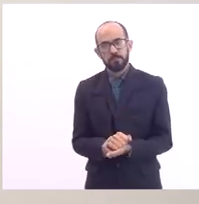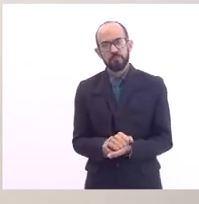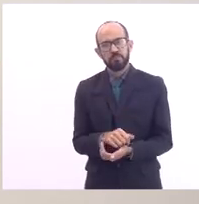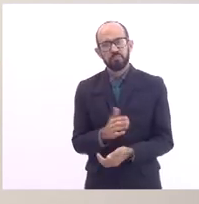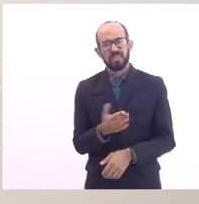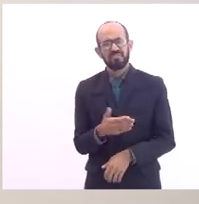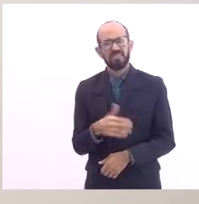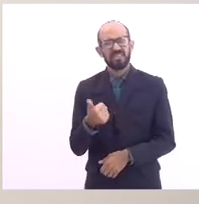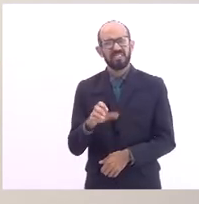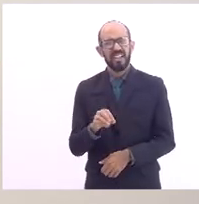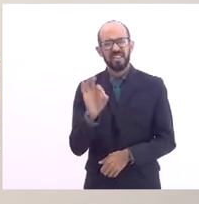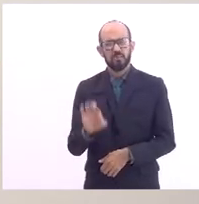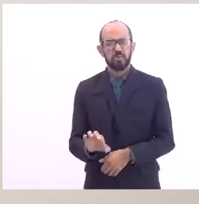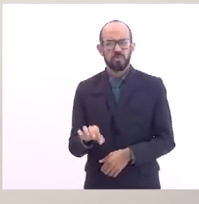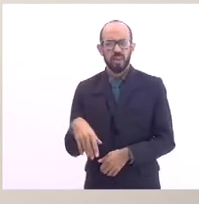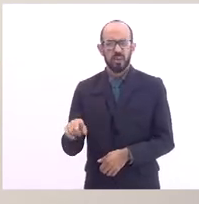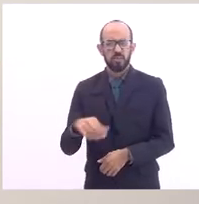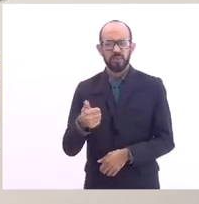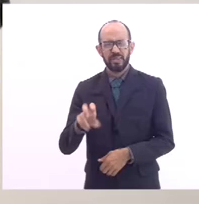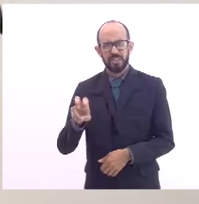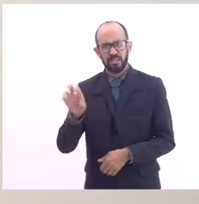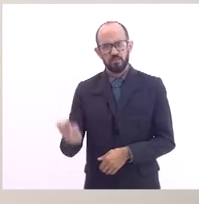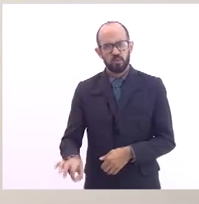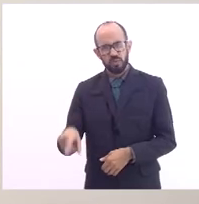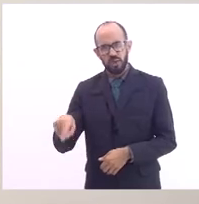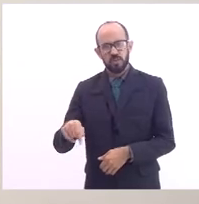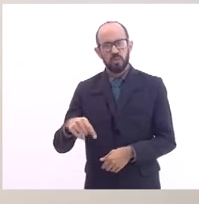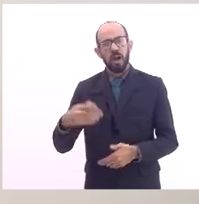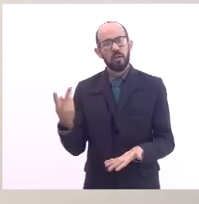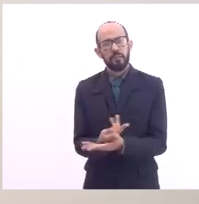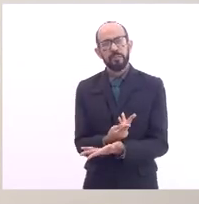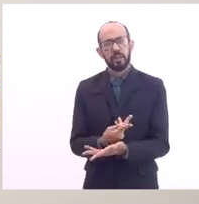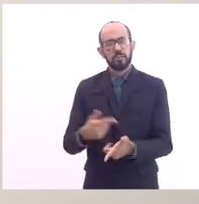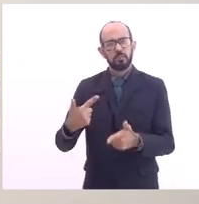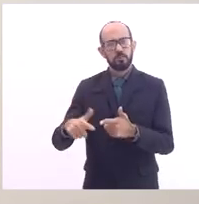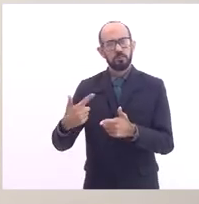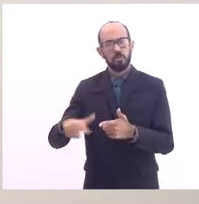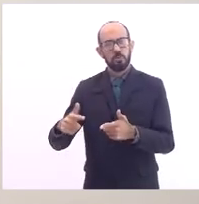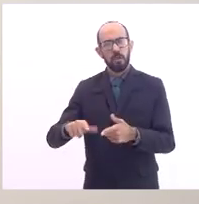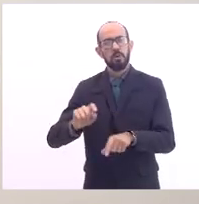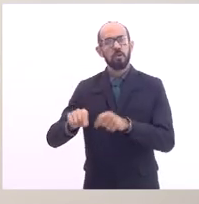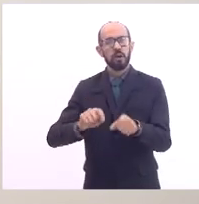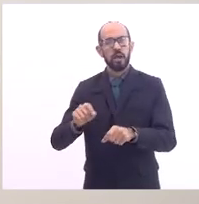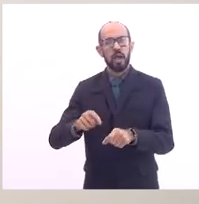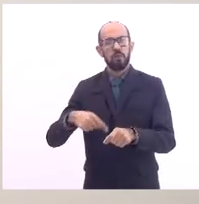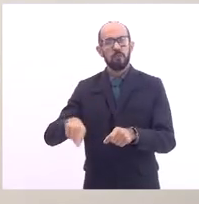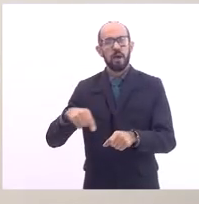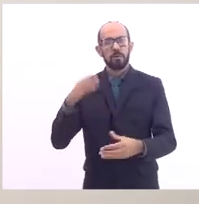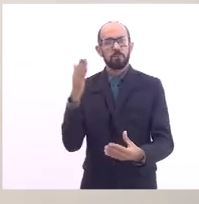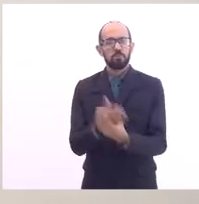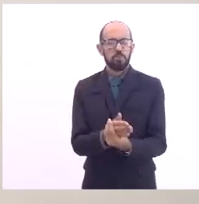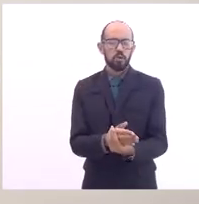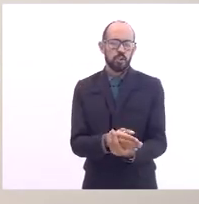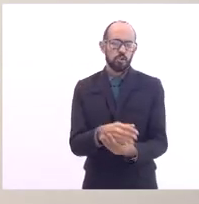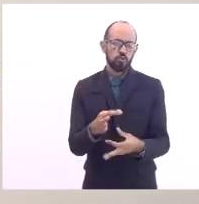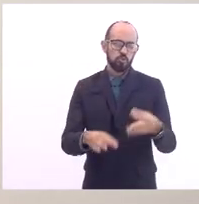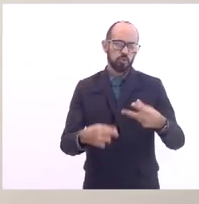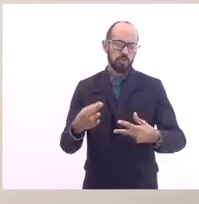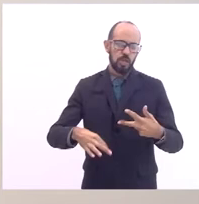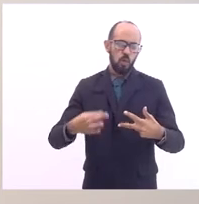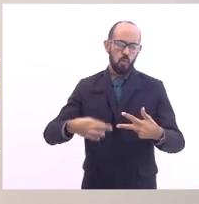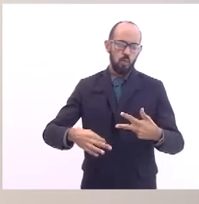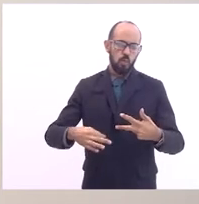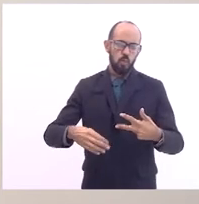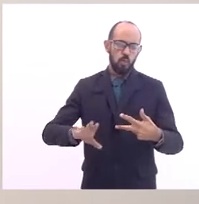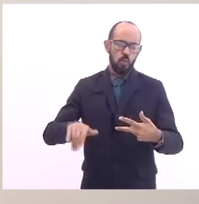a 15% redundam em demandas judiciais. Isso quer dizer o quê? Num universo aí de 2 mil